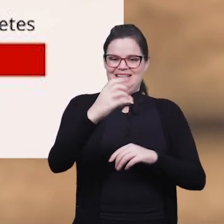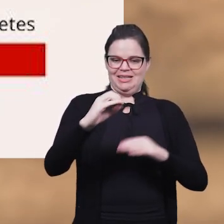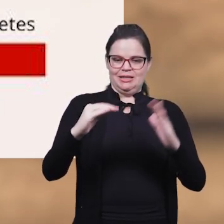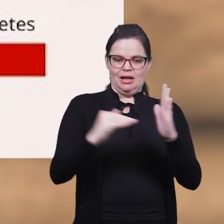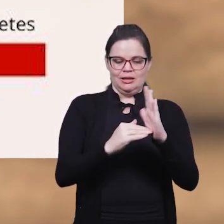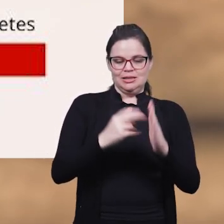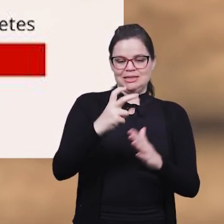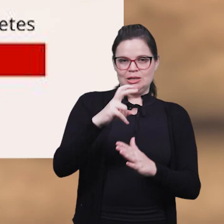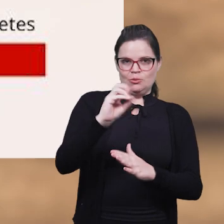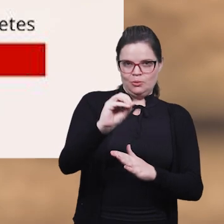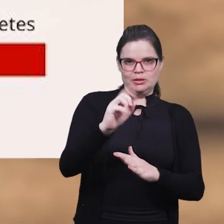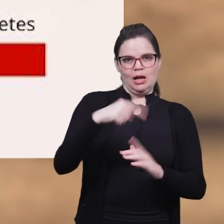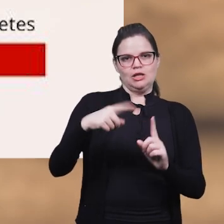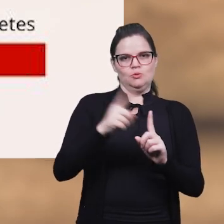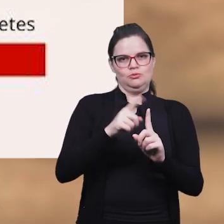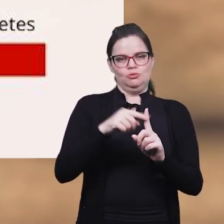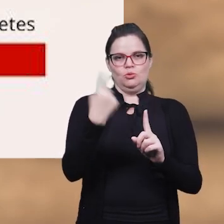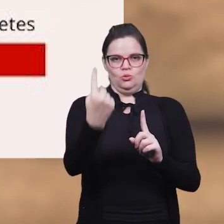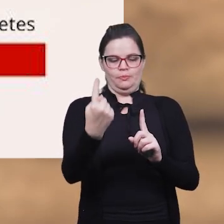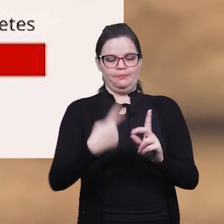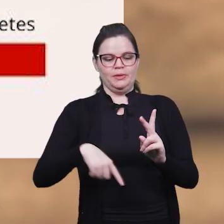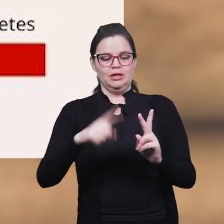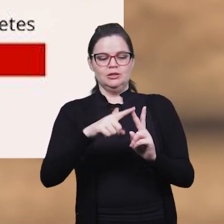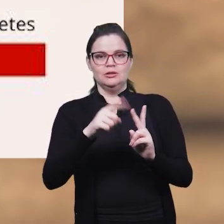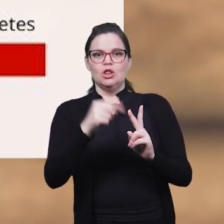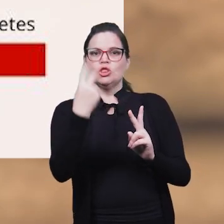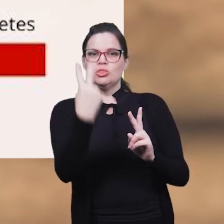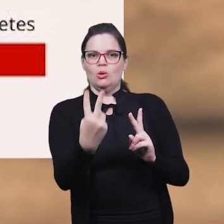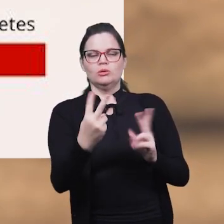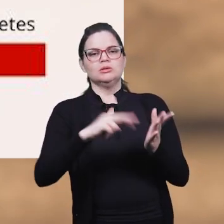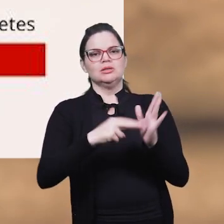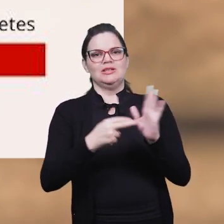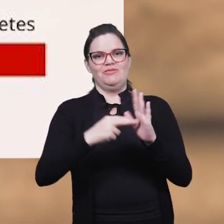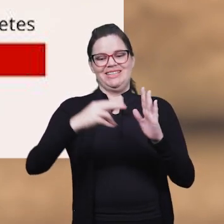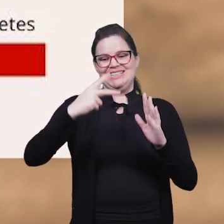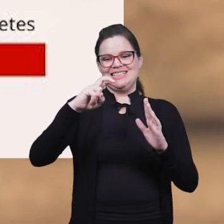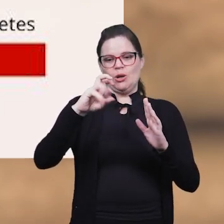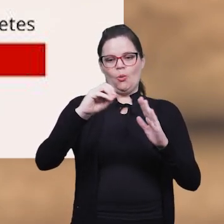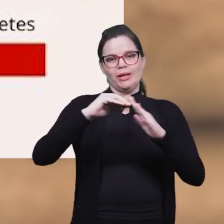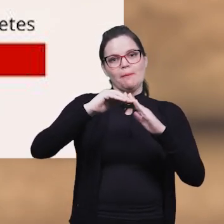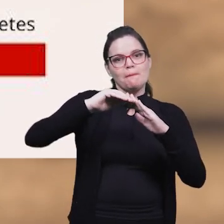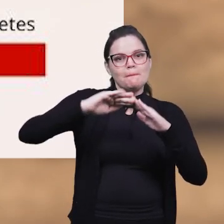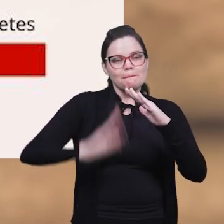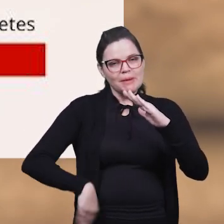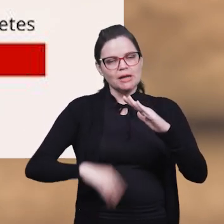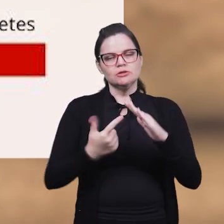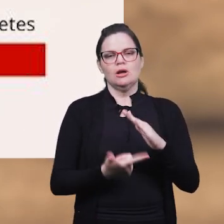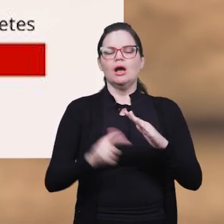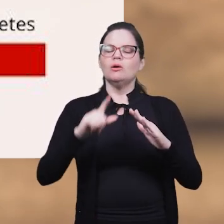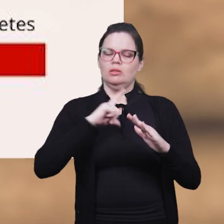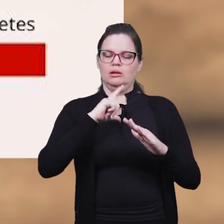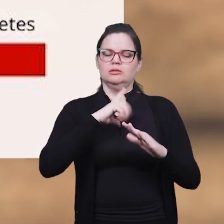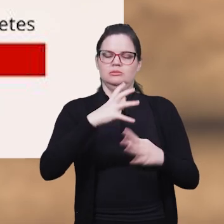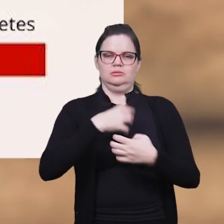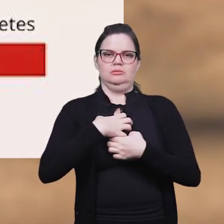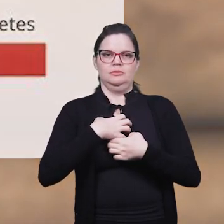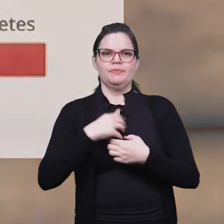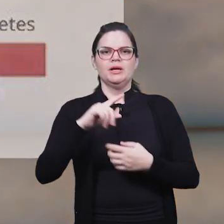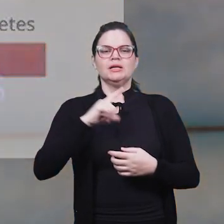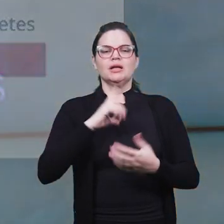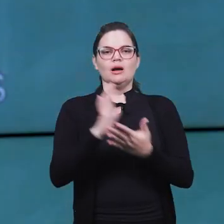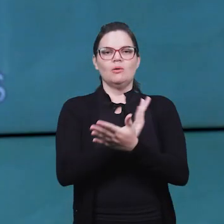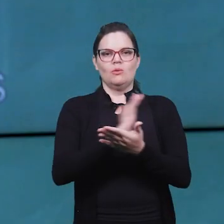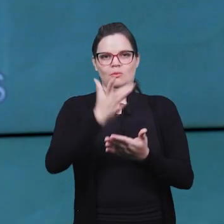o uso de insulina para o tratamento de diabetes, normalmente do tipo 1, mas também em alguns casos do tipo